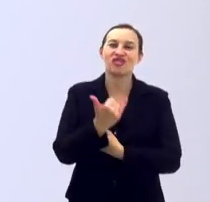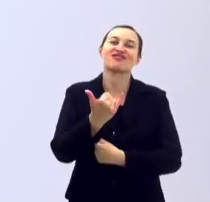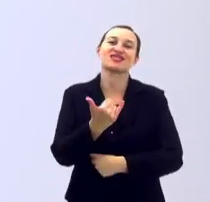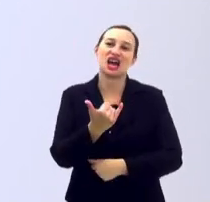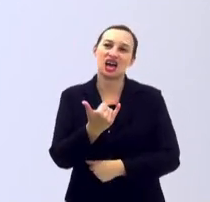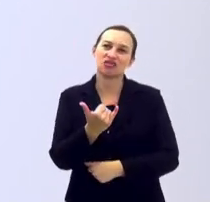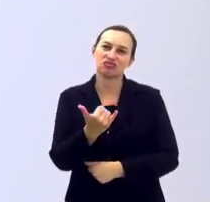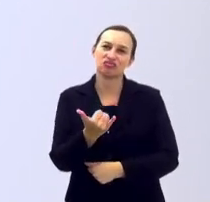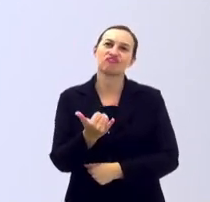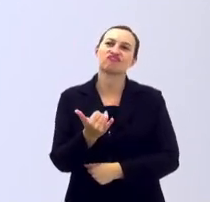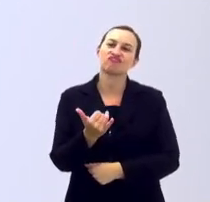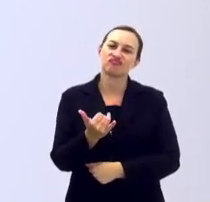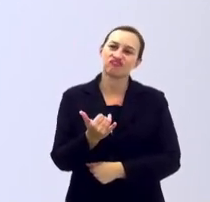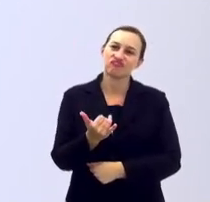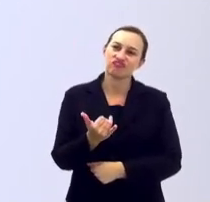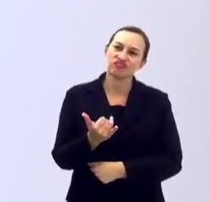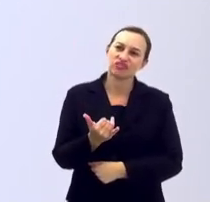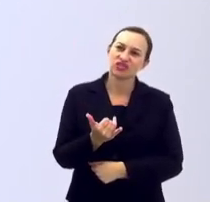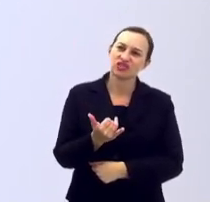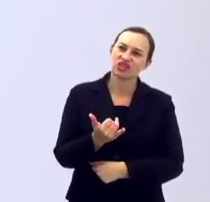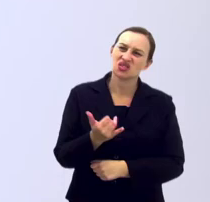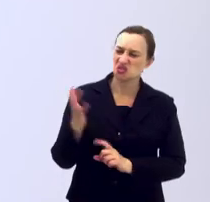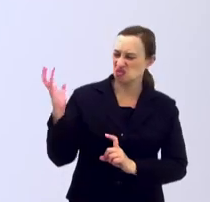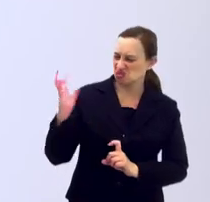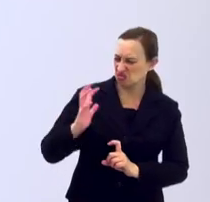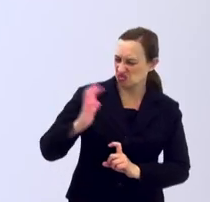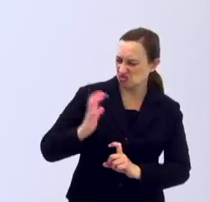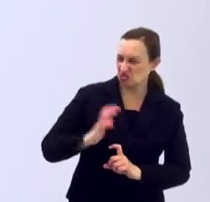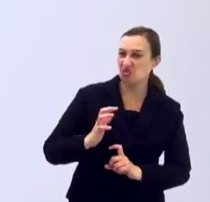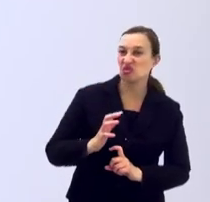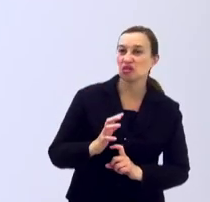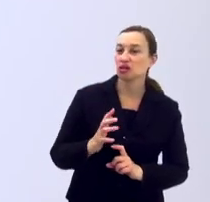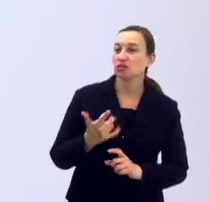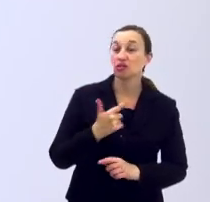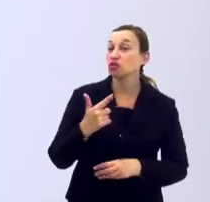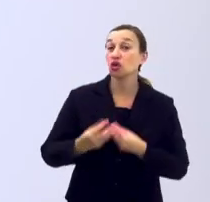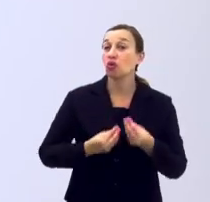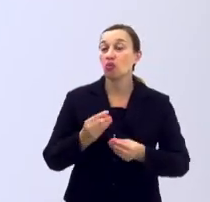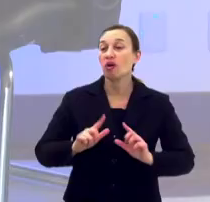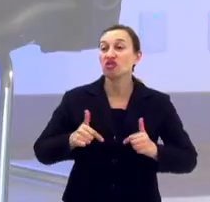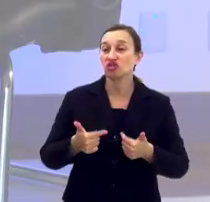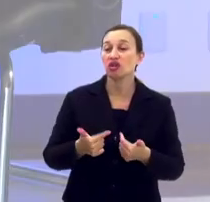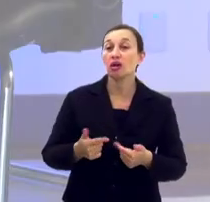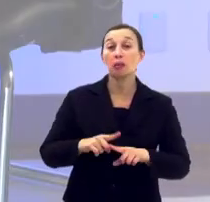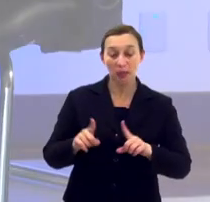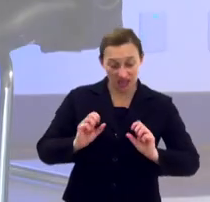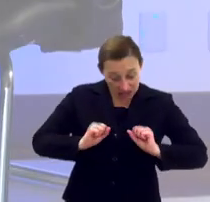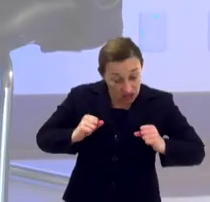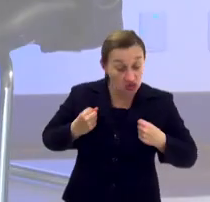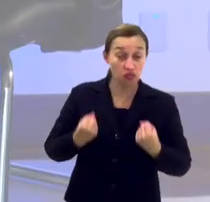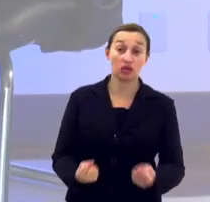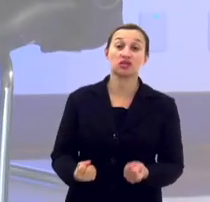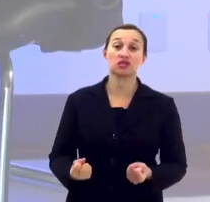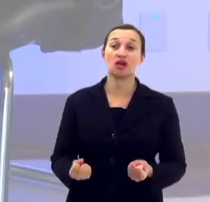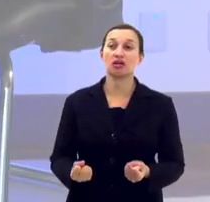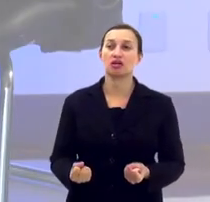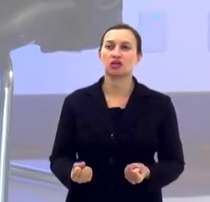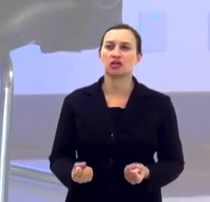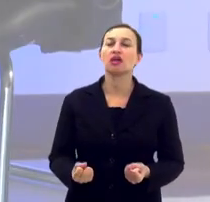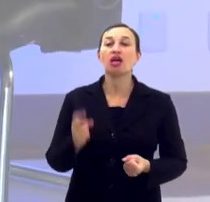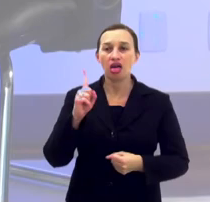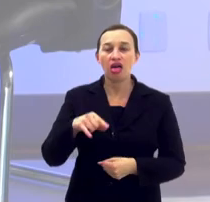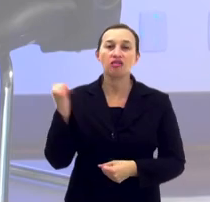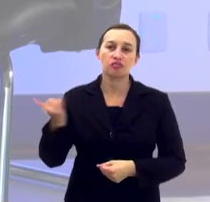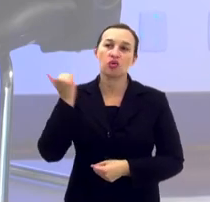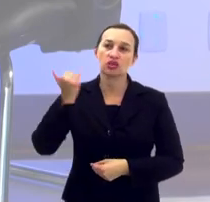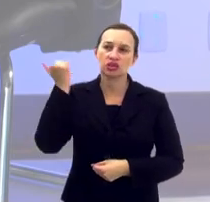estava submetido a muita coisa para ter condição de reagir, mas ali eles reagiram. Então,